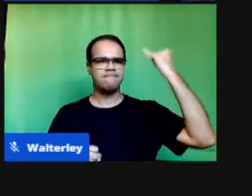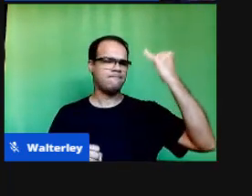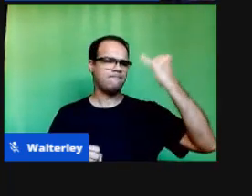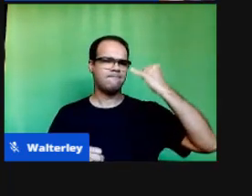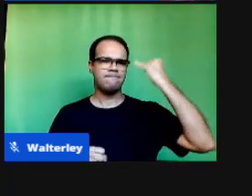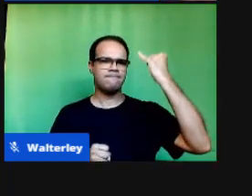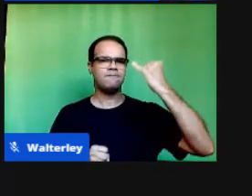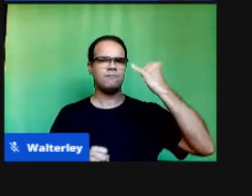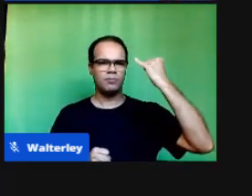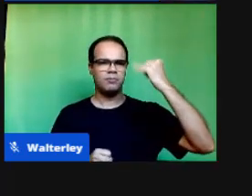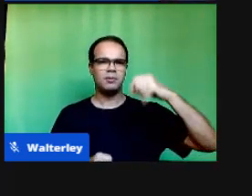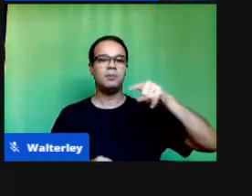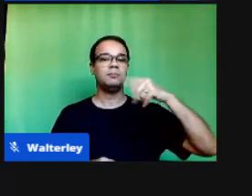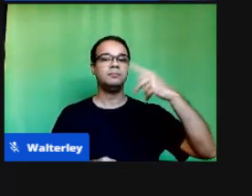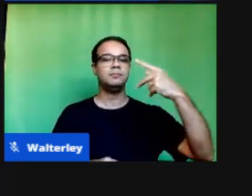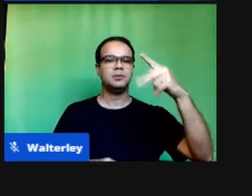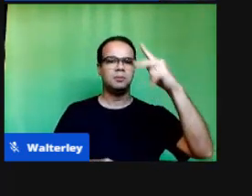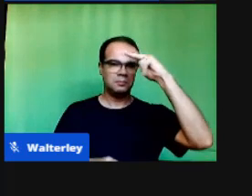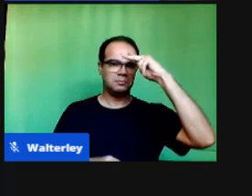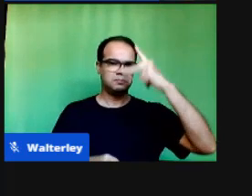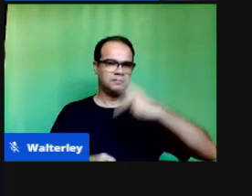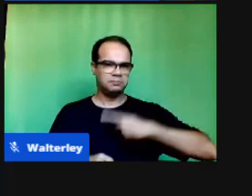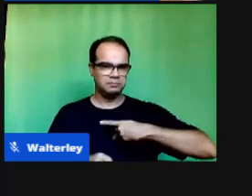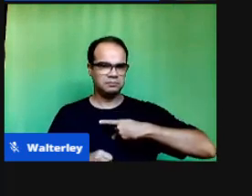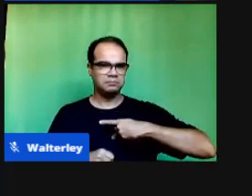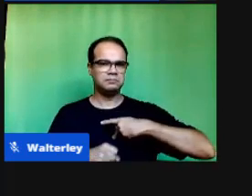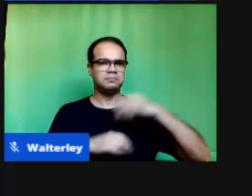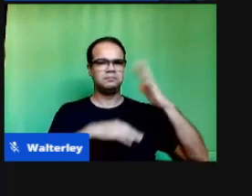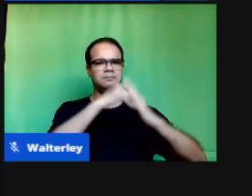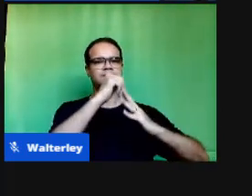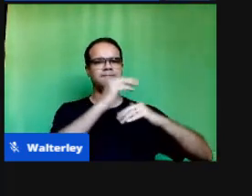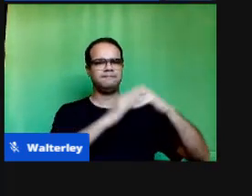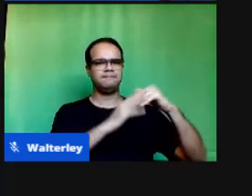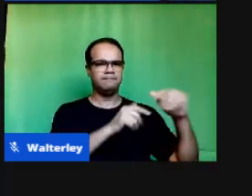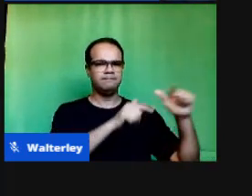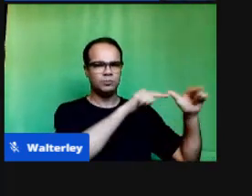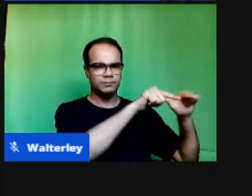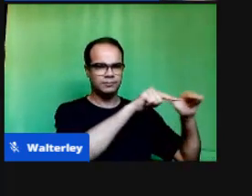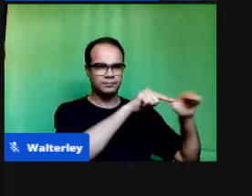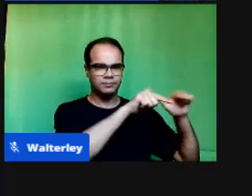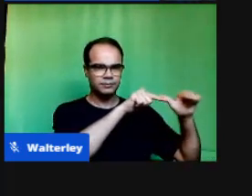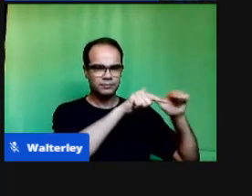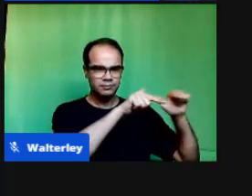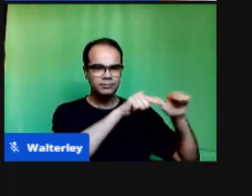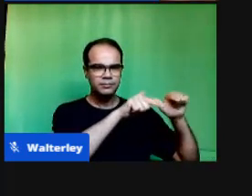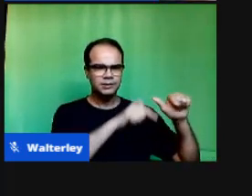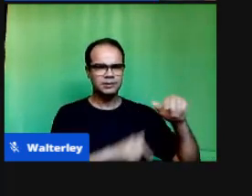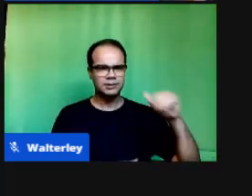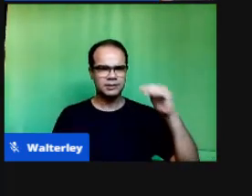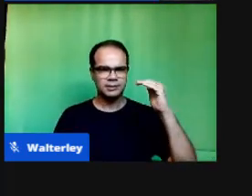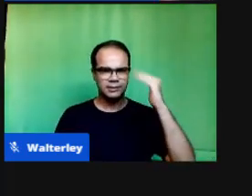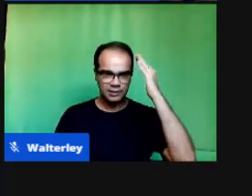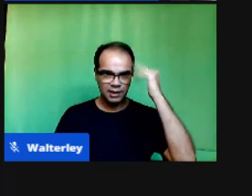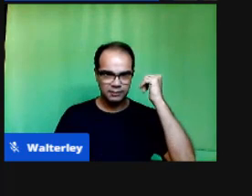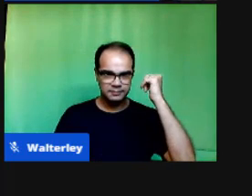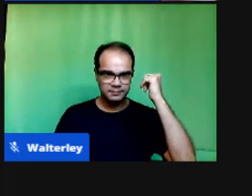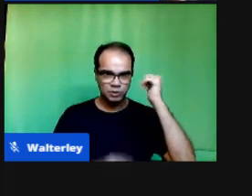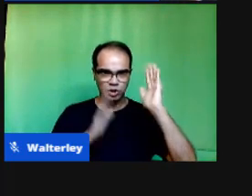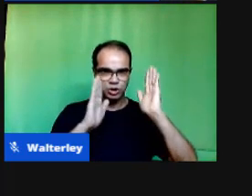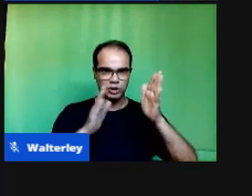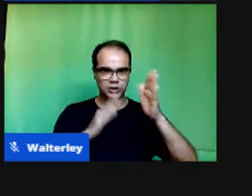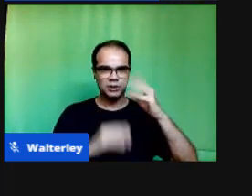sucesso pessoal e profissional. Sabe aquela procrastinação que eu estava falando? De muitas vezes você tem